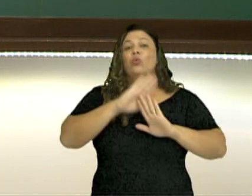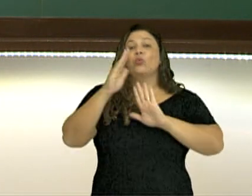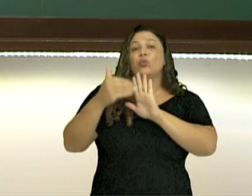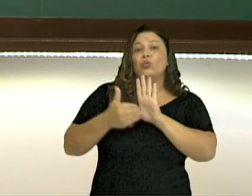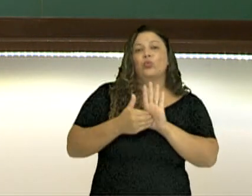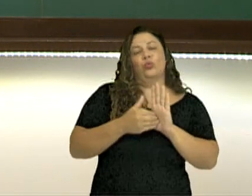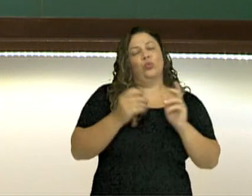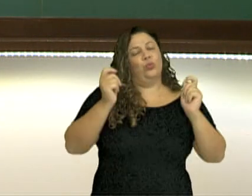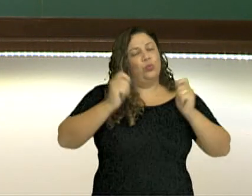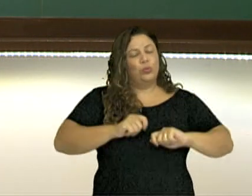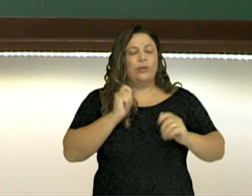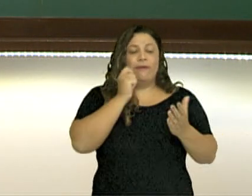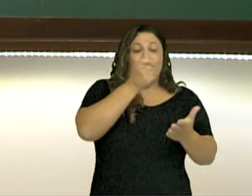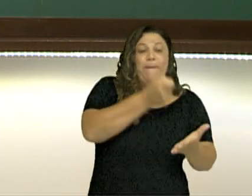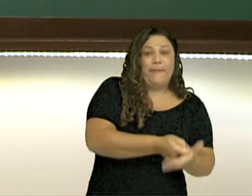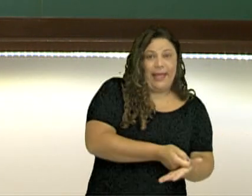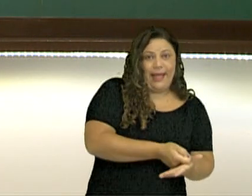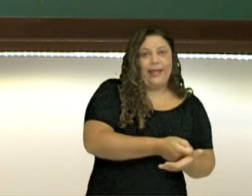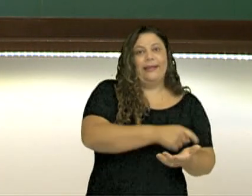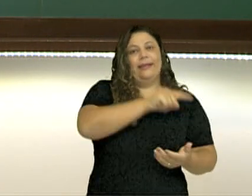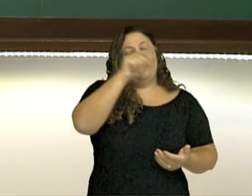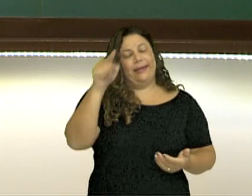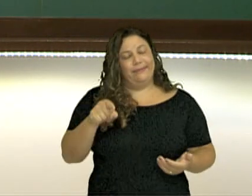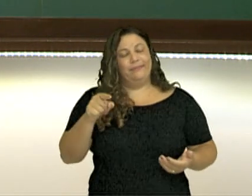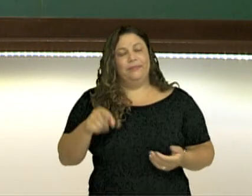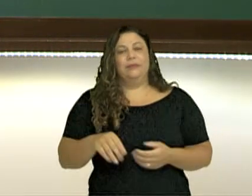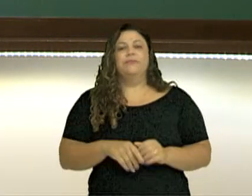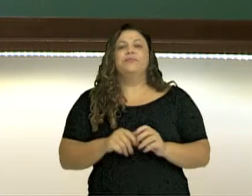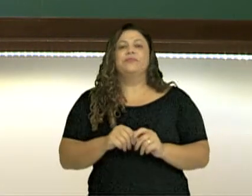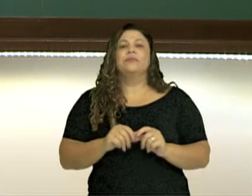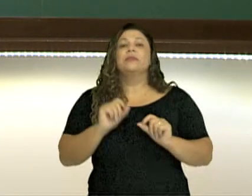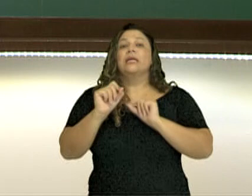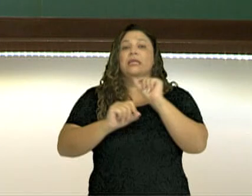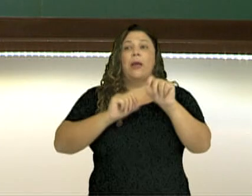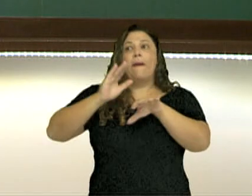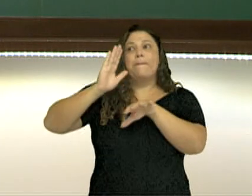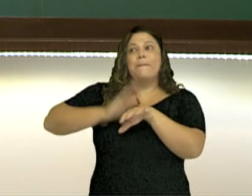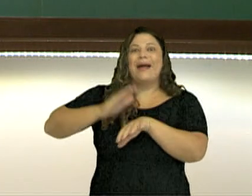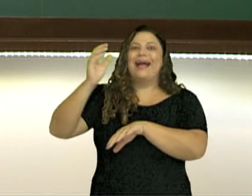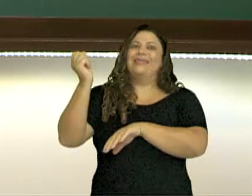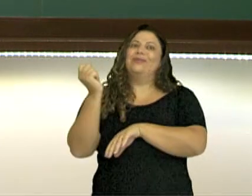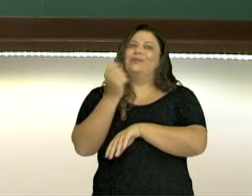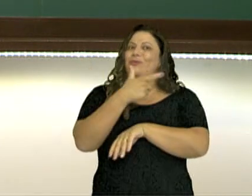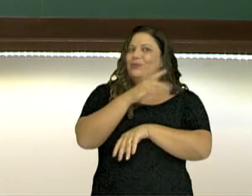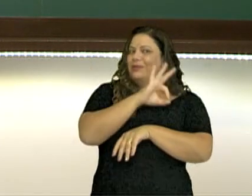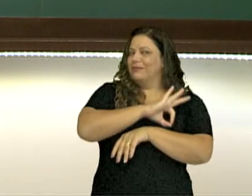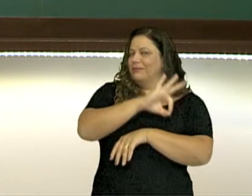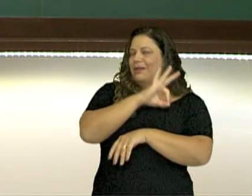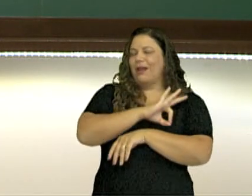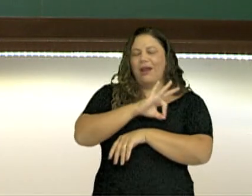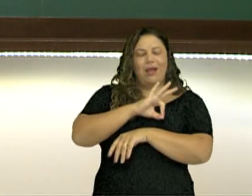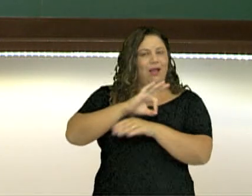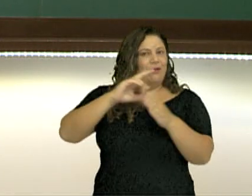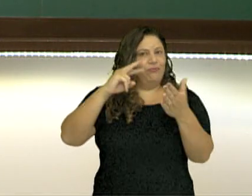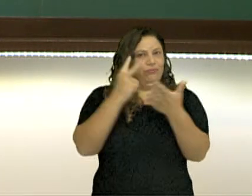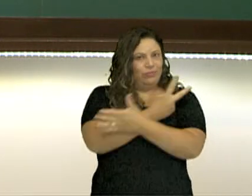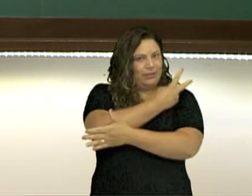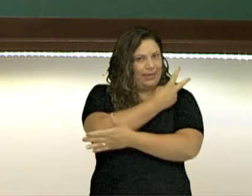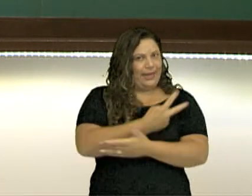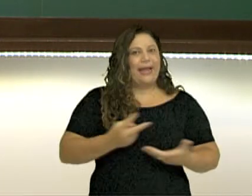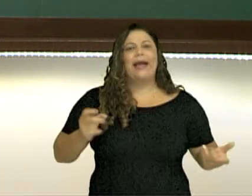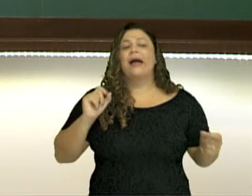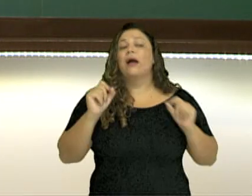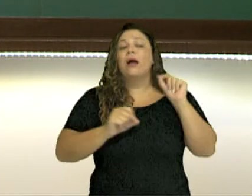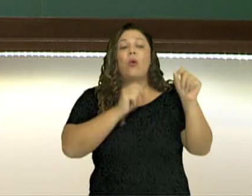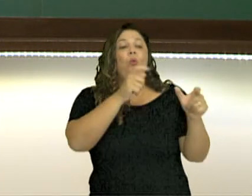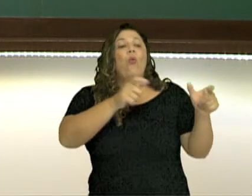nossas despesas. E equacionar, a gente não pode ter a despesa maior que a receita. Se isso está acontecendo, a gente tem que ver